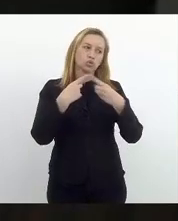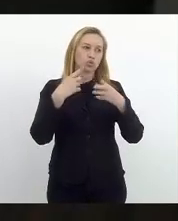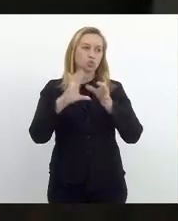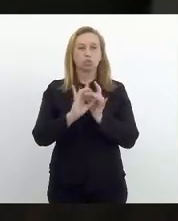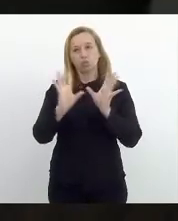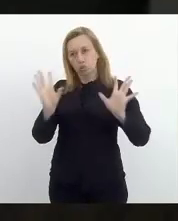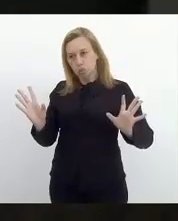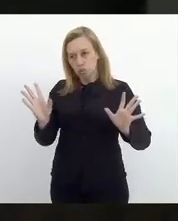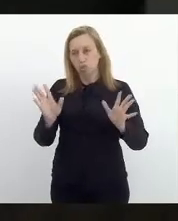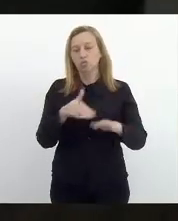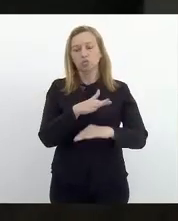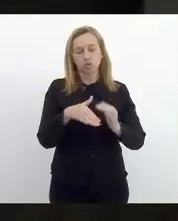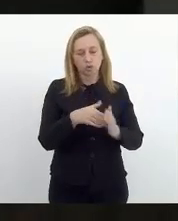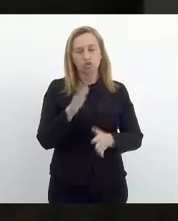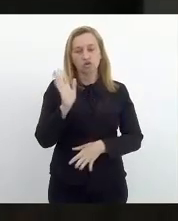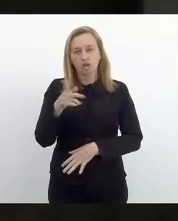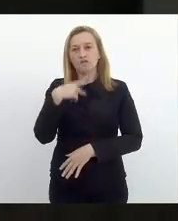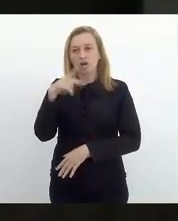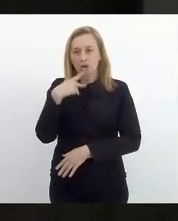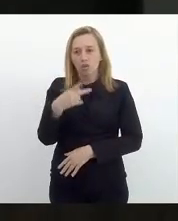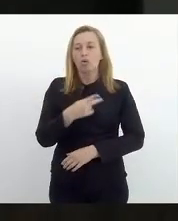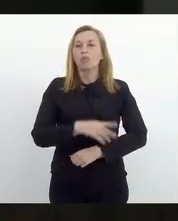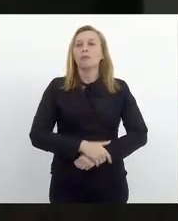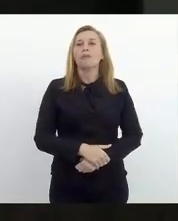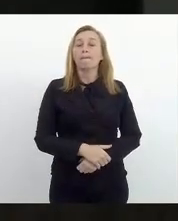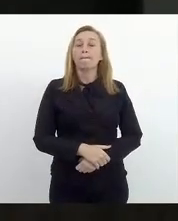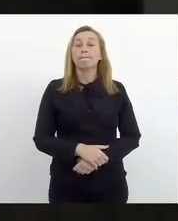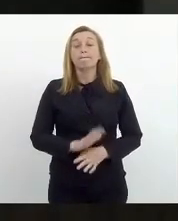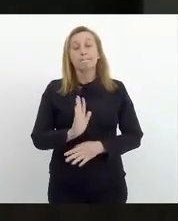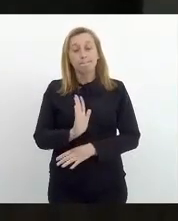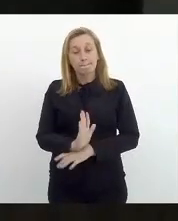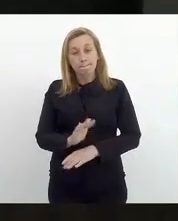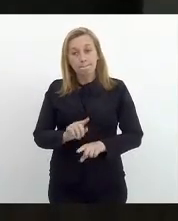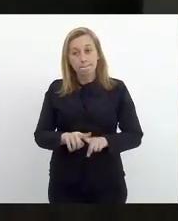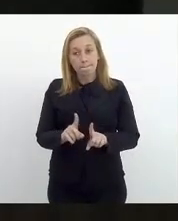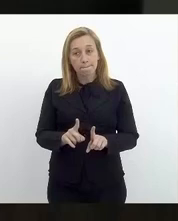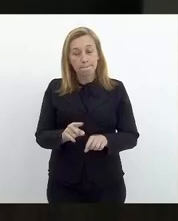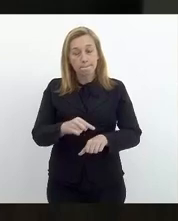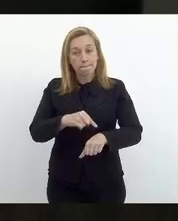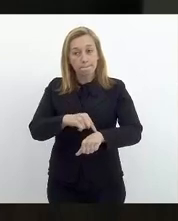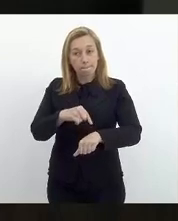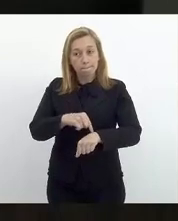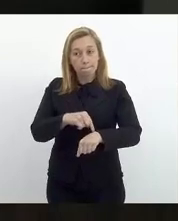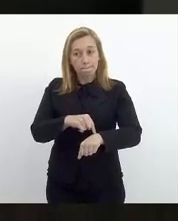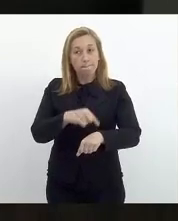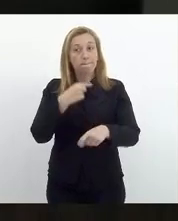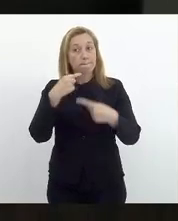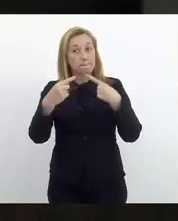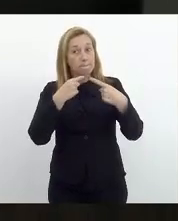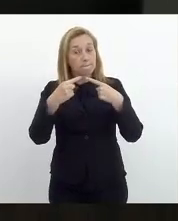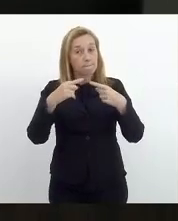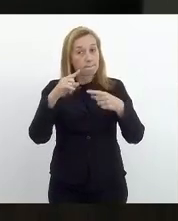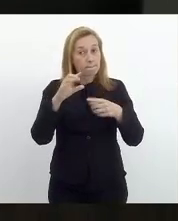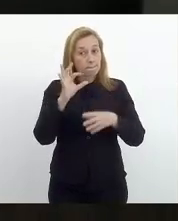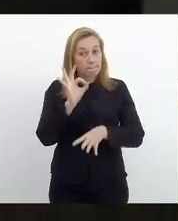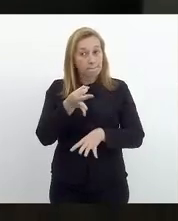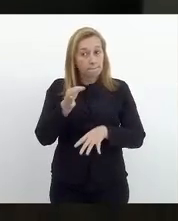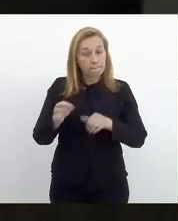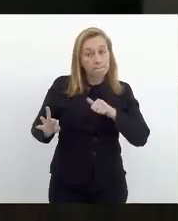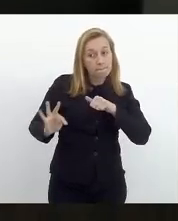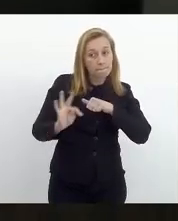democráticas todo mundo falou e se manifestou só que de fato nesse momento a gente tá fazendo a discussão exclusivamente